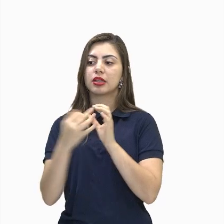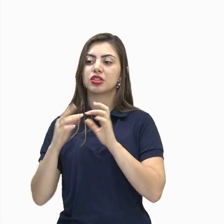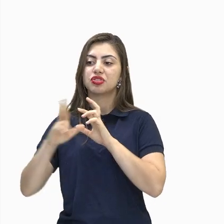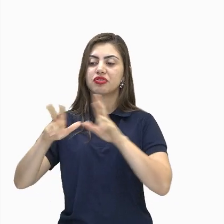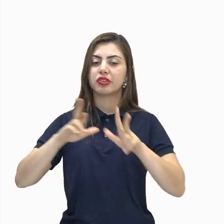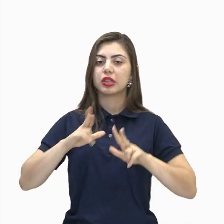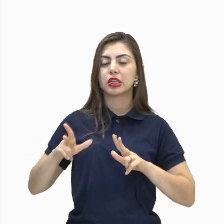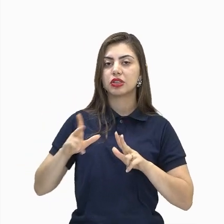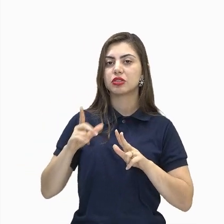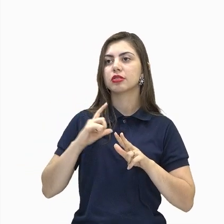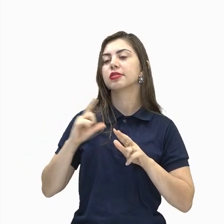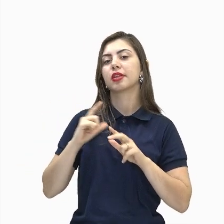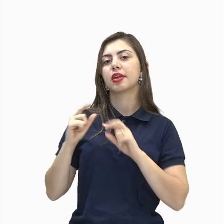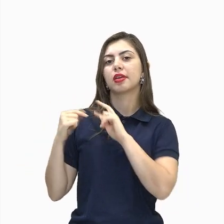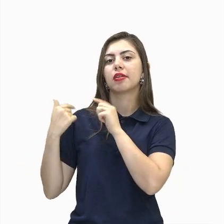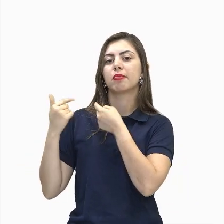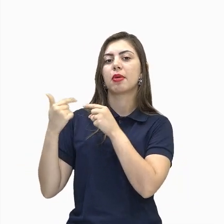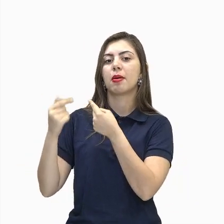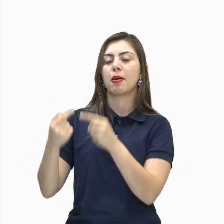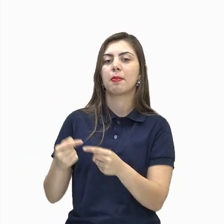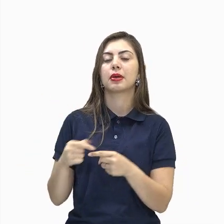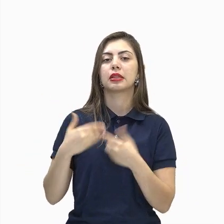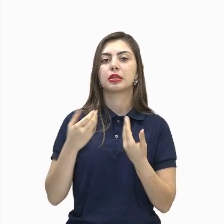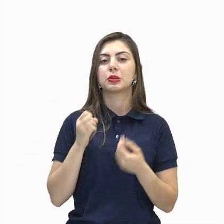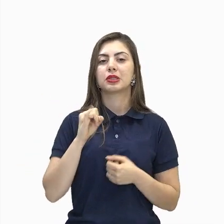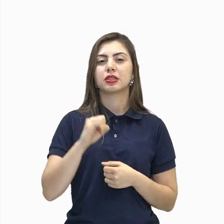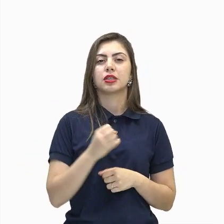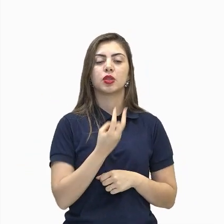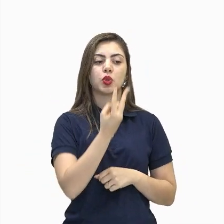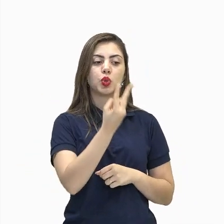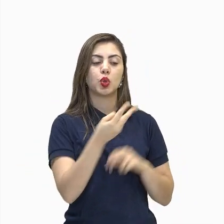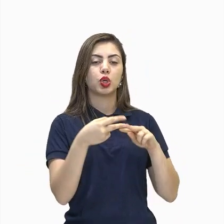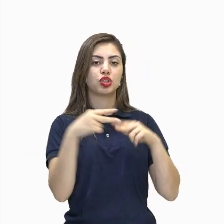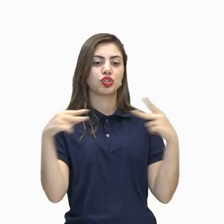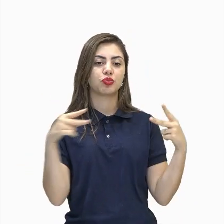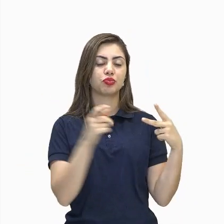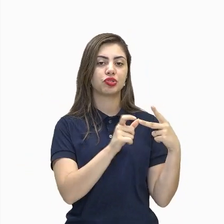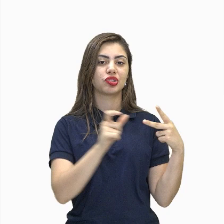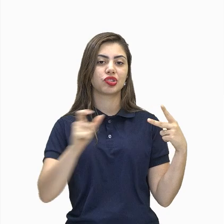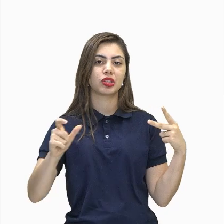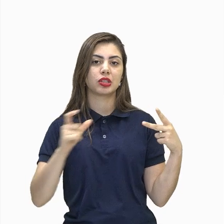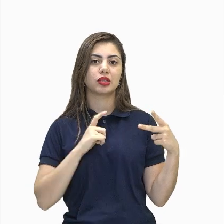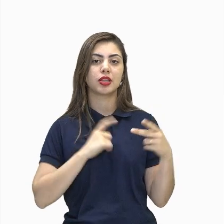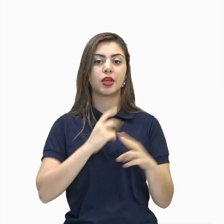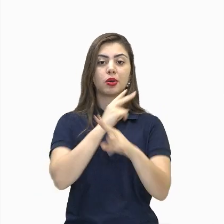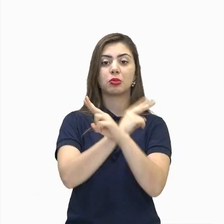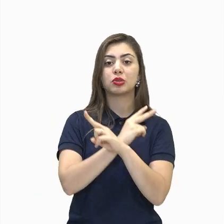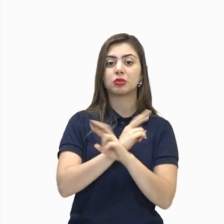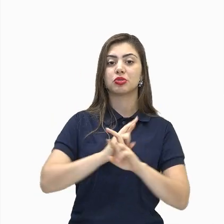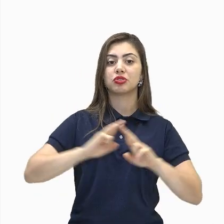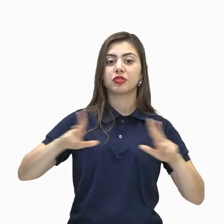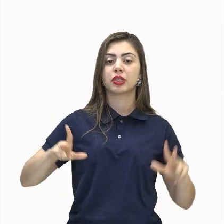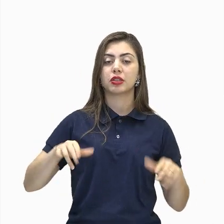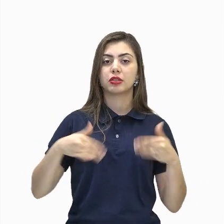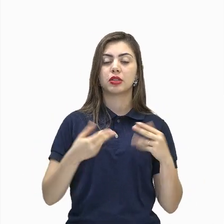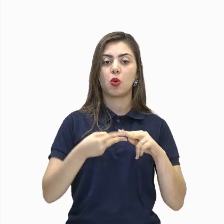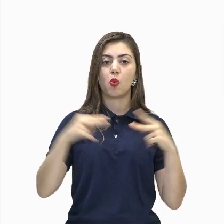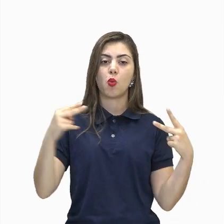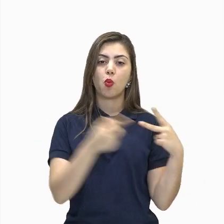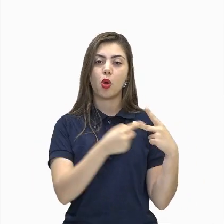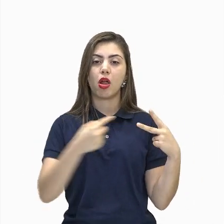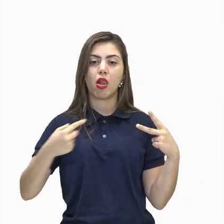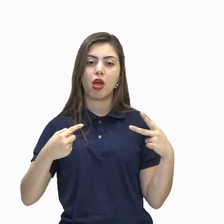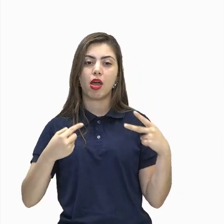independente. Se dois genes estão em cromossomos diferentes, o alelo de um não influencia